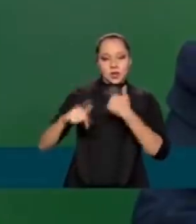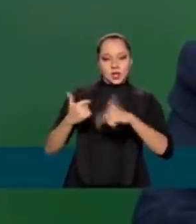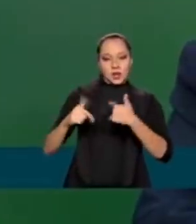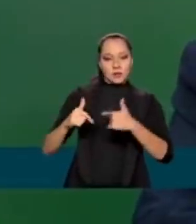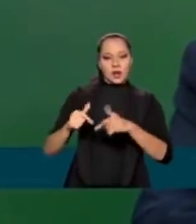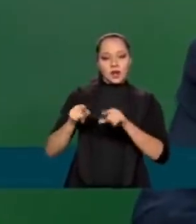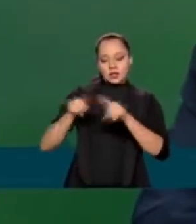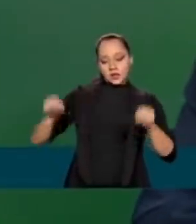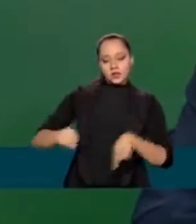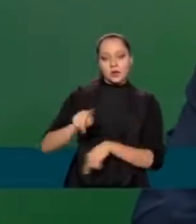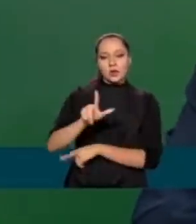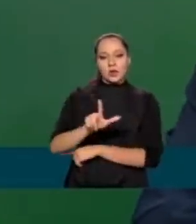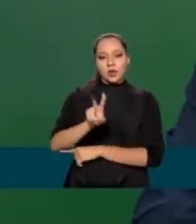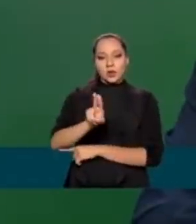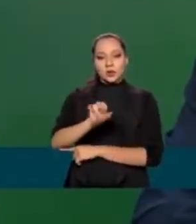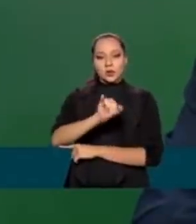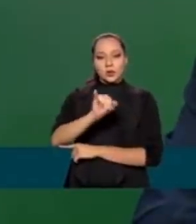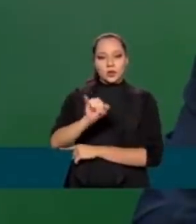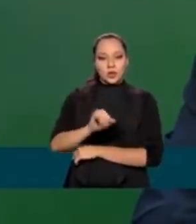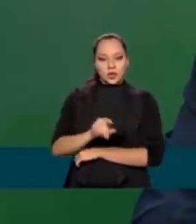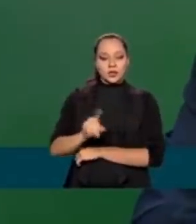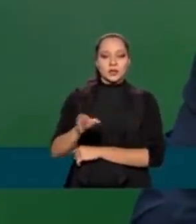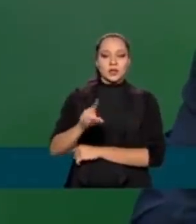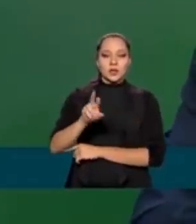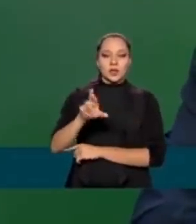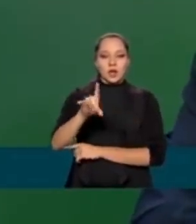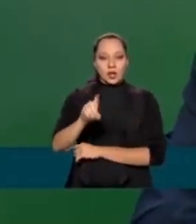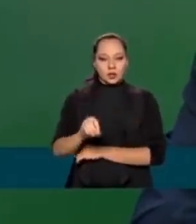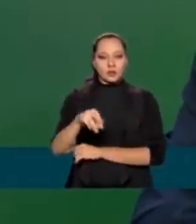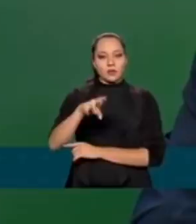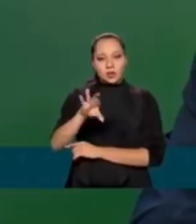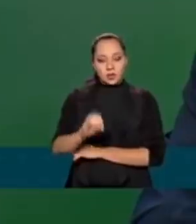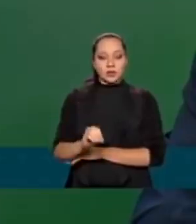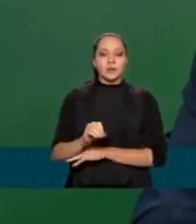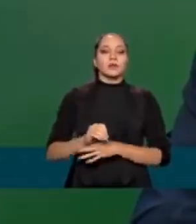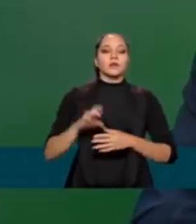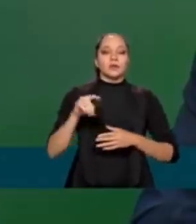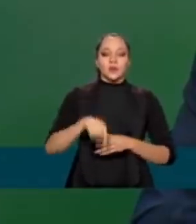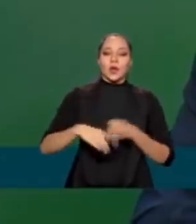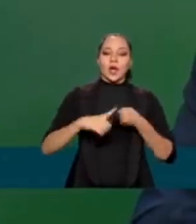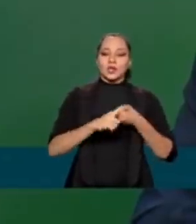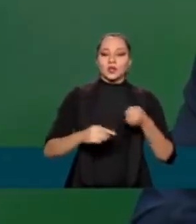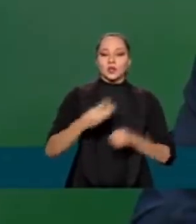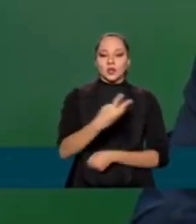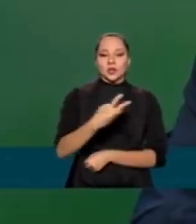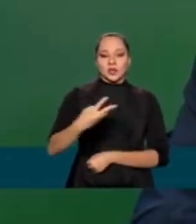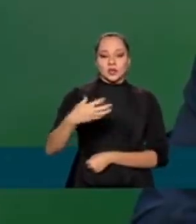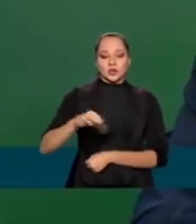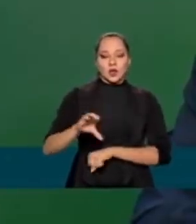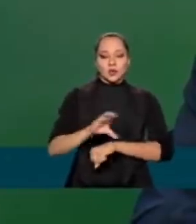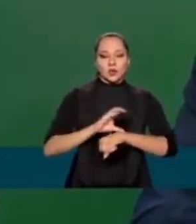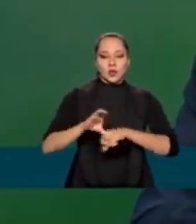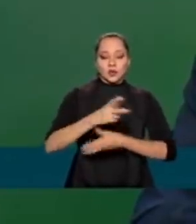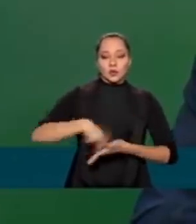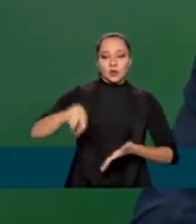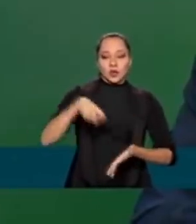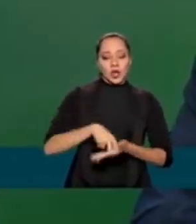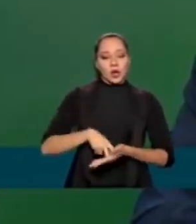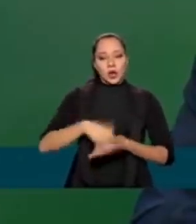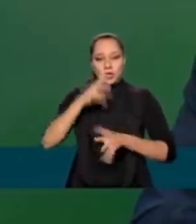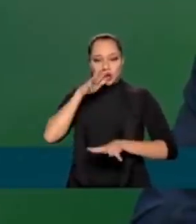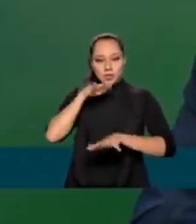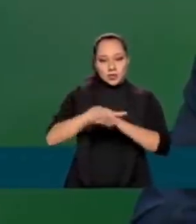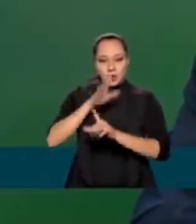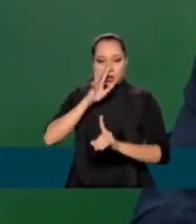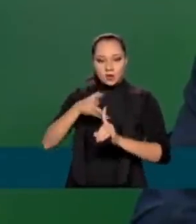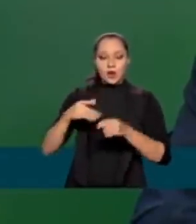Ricardo Miranda, baseado no artigo 339 do Código Penal, denunciação caluniosa, do